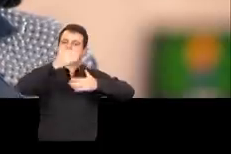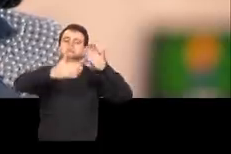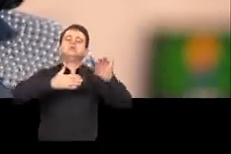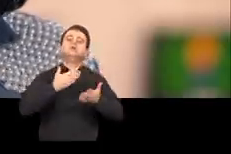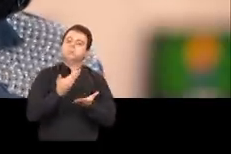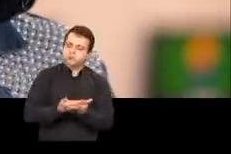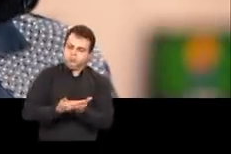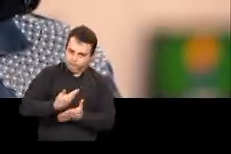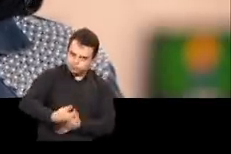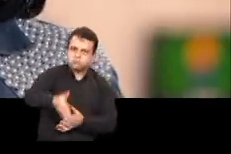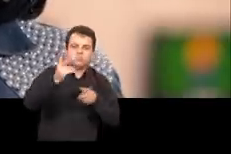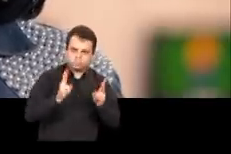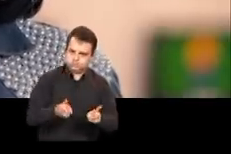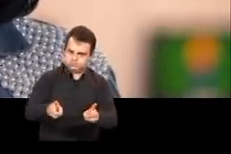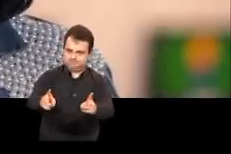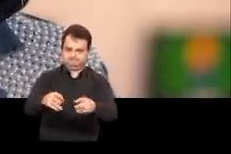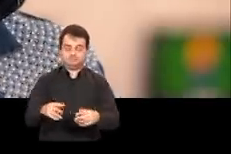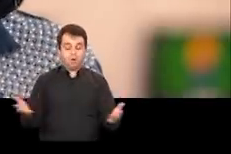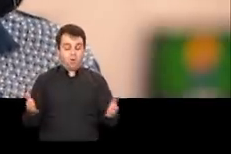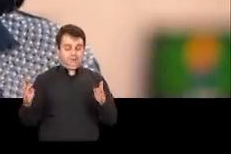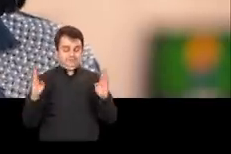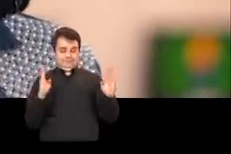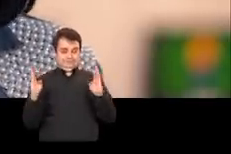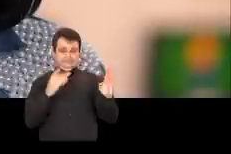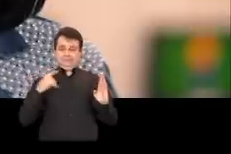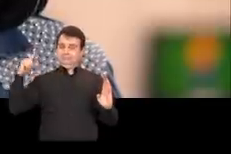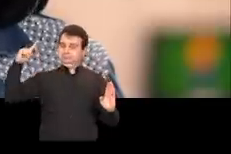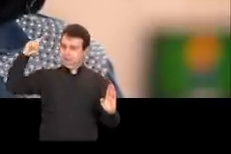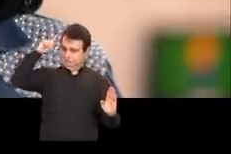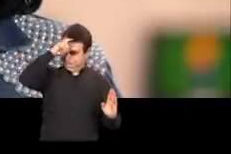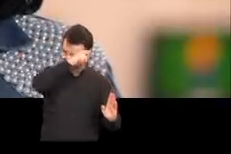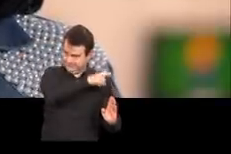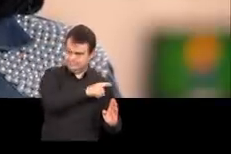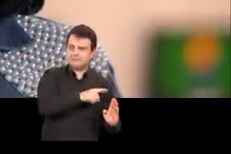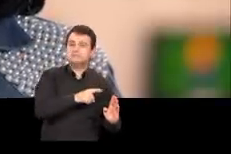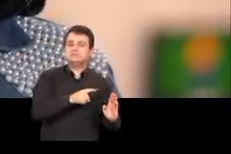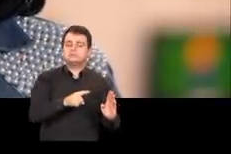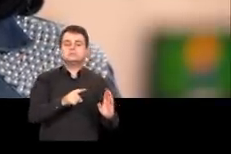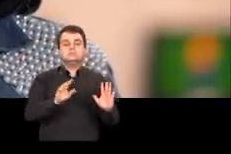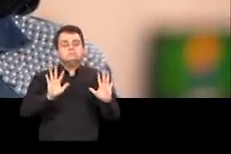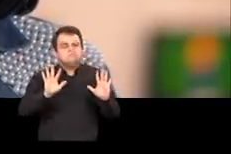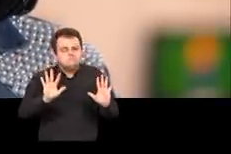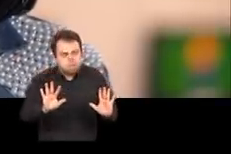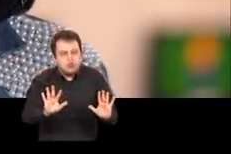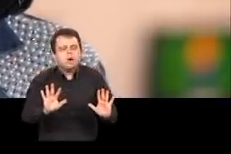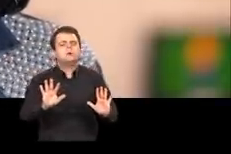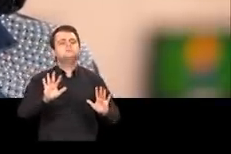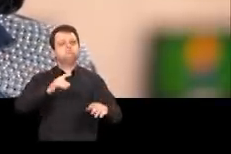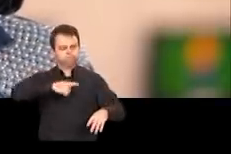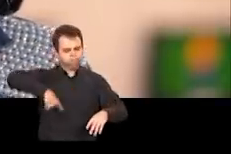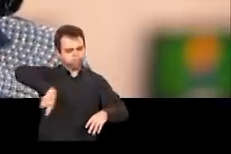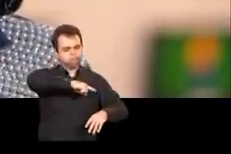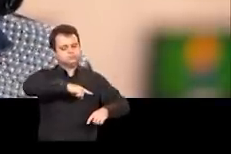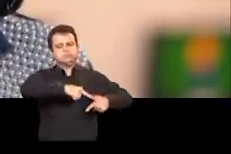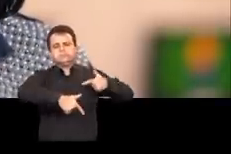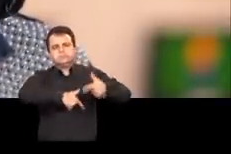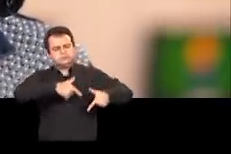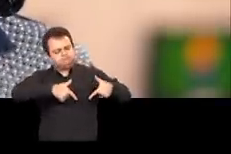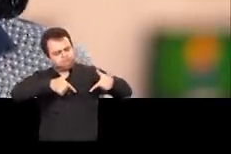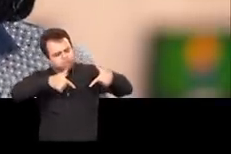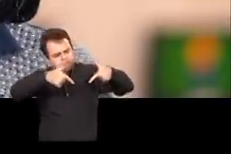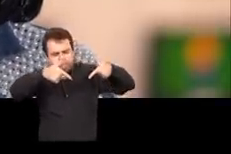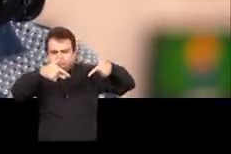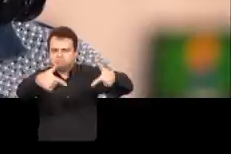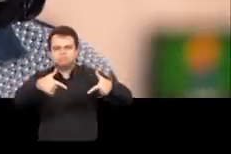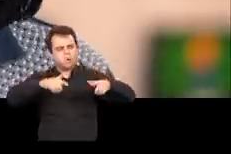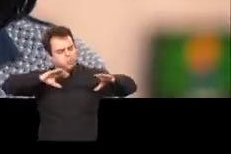continuidade. Estamos passando por um momento difícil, mas por meio de todo esse trabalho que está sendo organizado